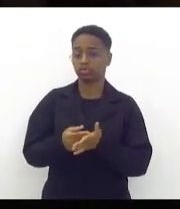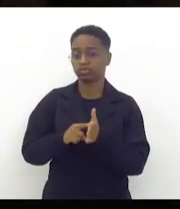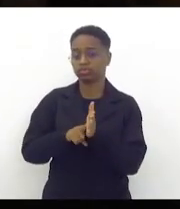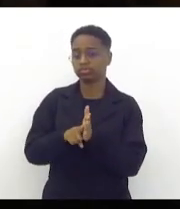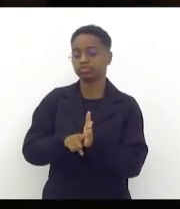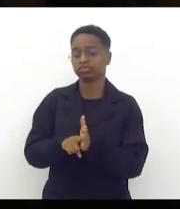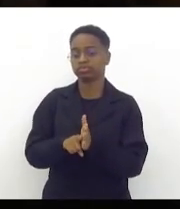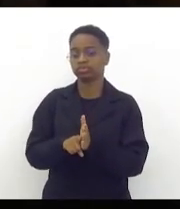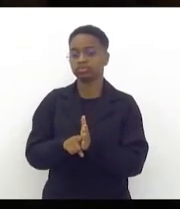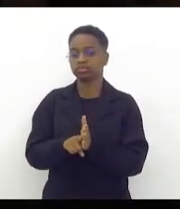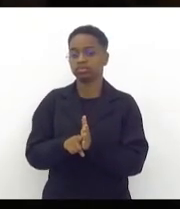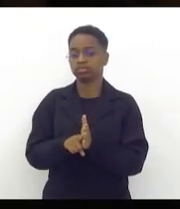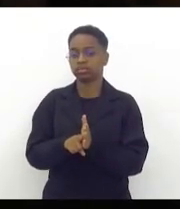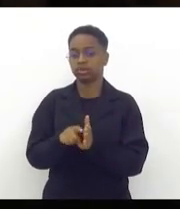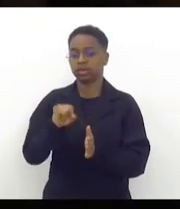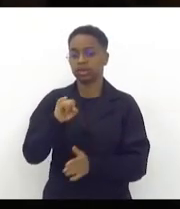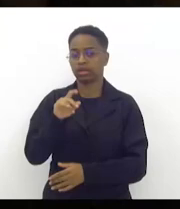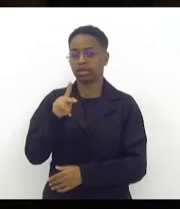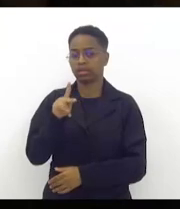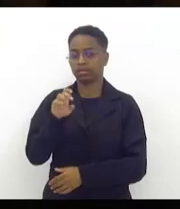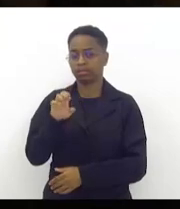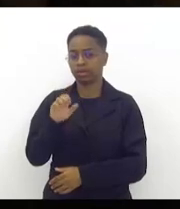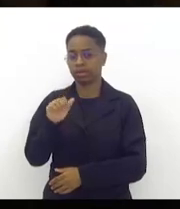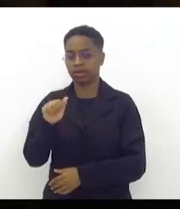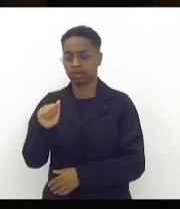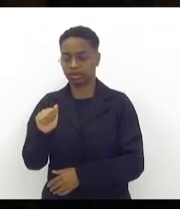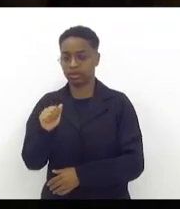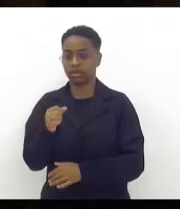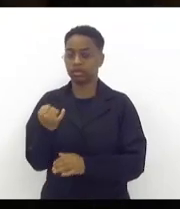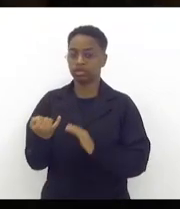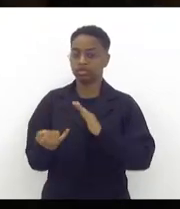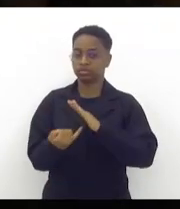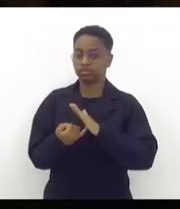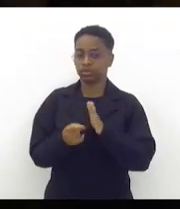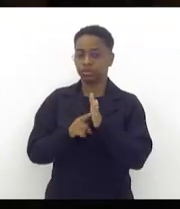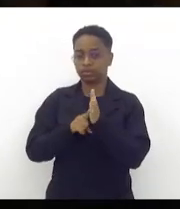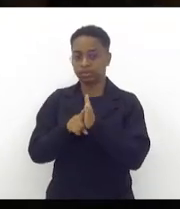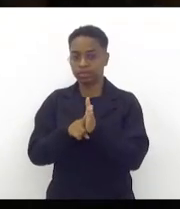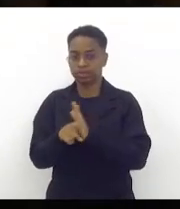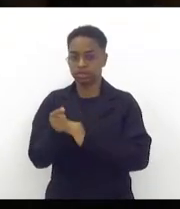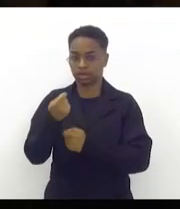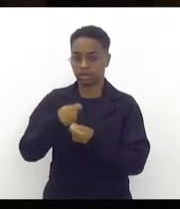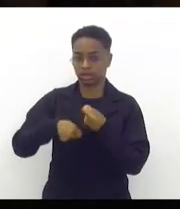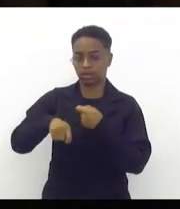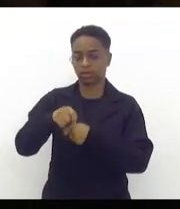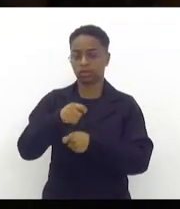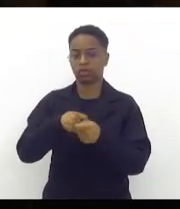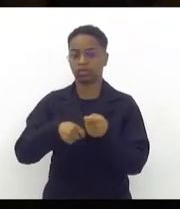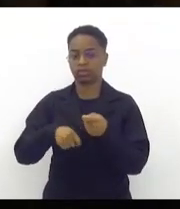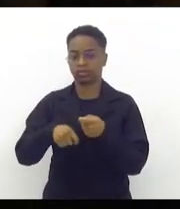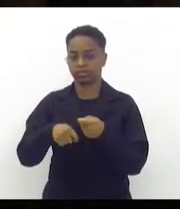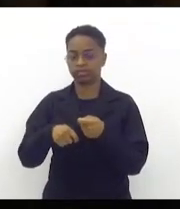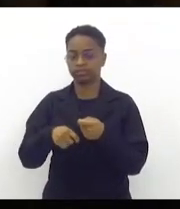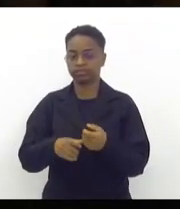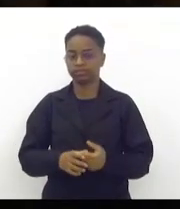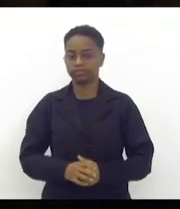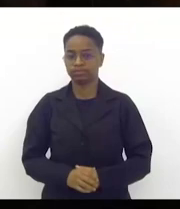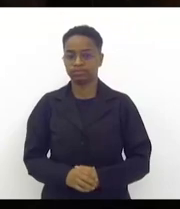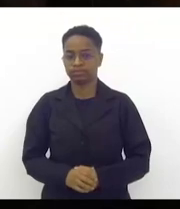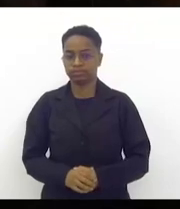o IPEA, Instituto de Pesquisas Econômicas,